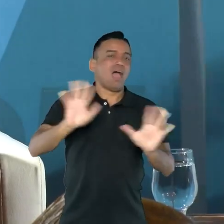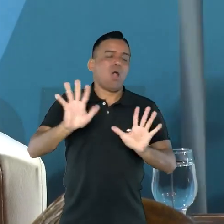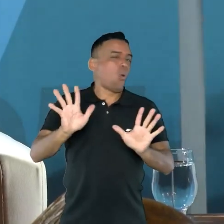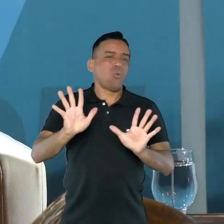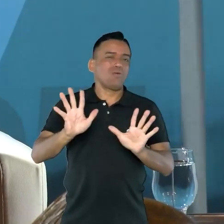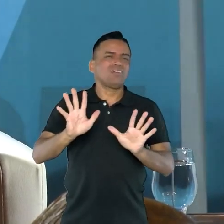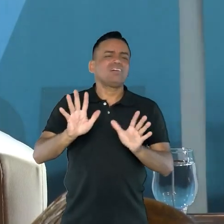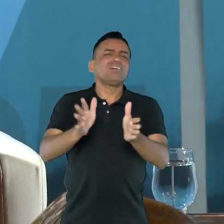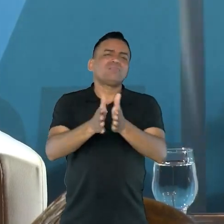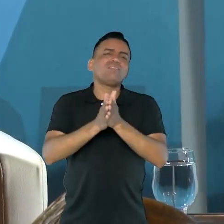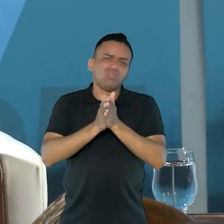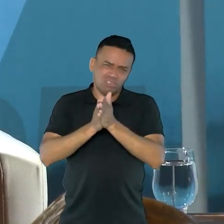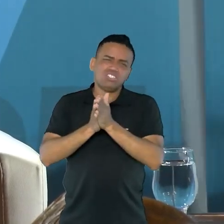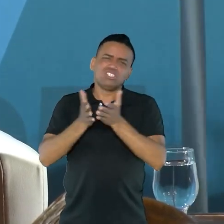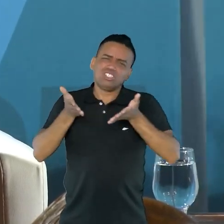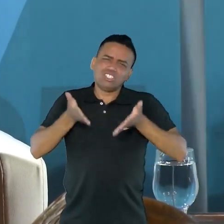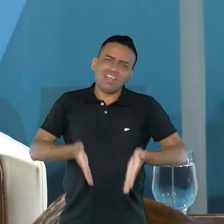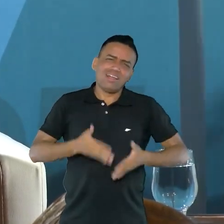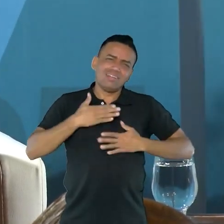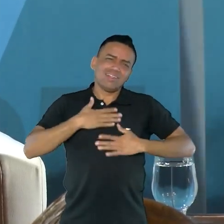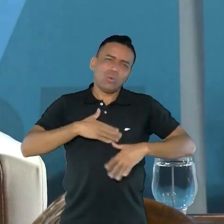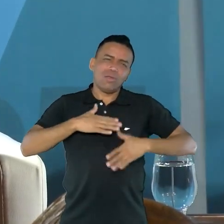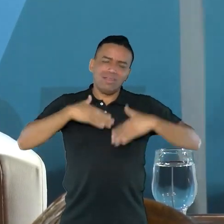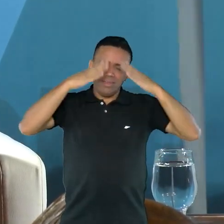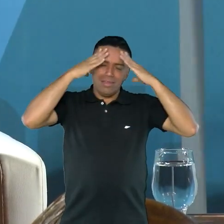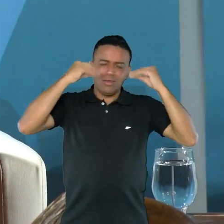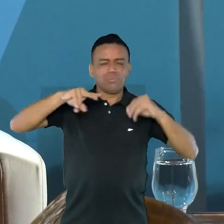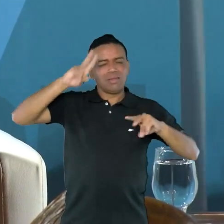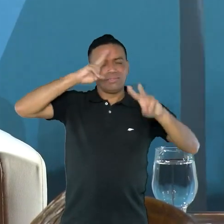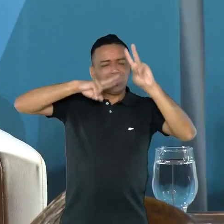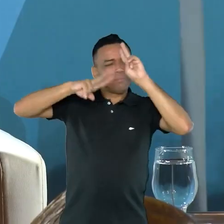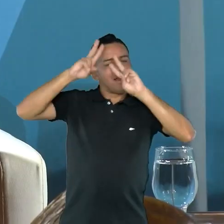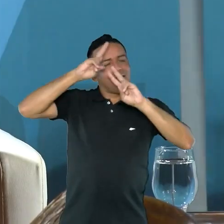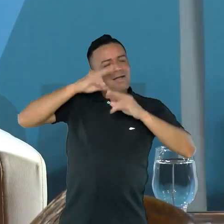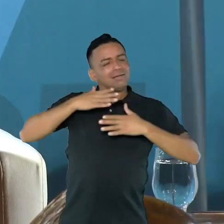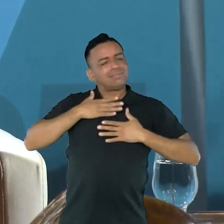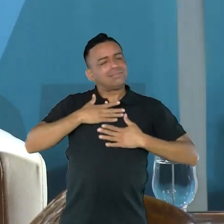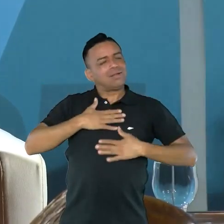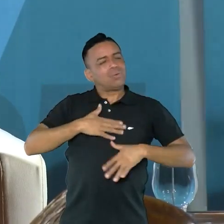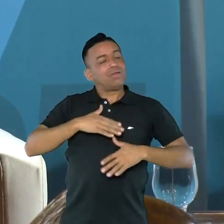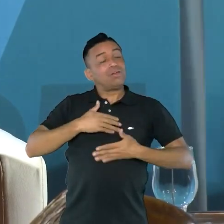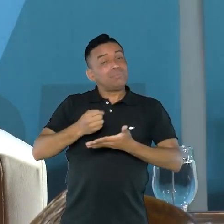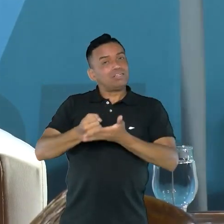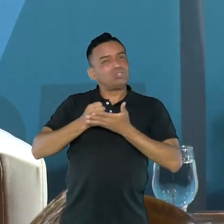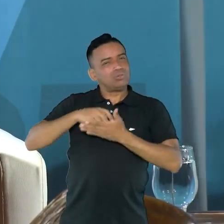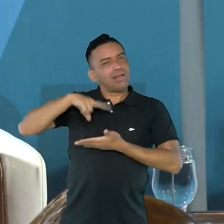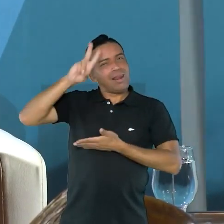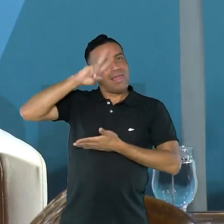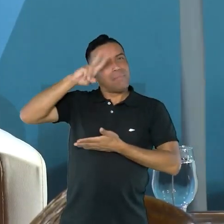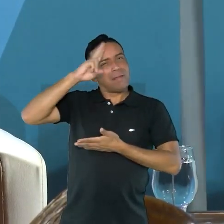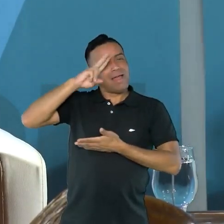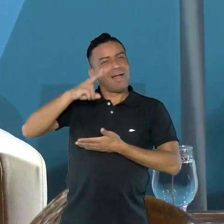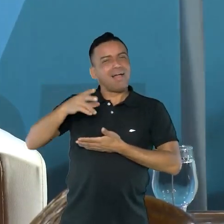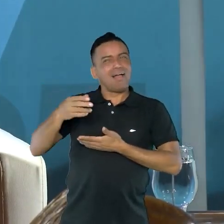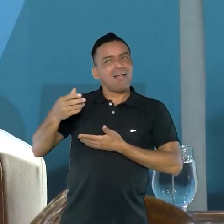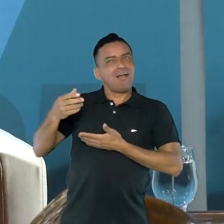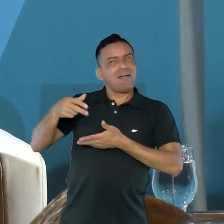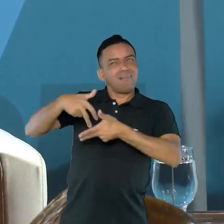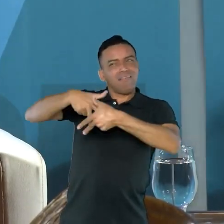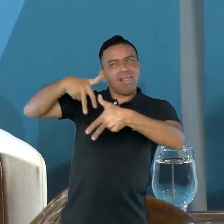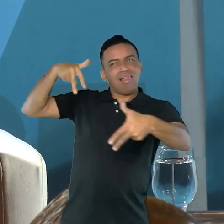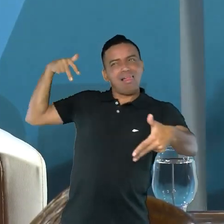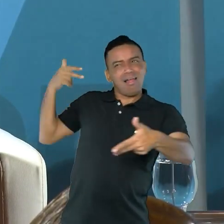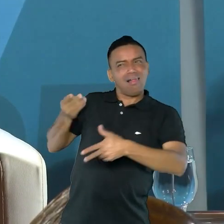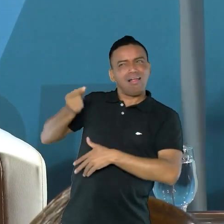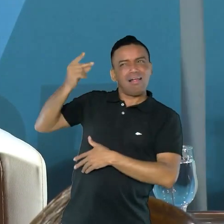meu terreiro. Chega de mansinho nas minhas memórias. Me ajude a lembrar que as vozes estão erradas e que